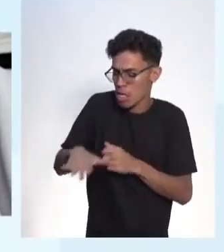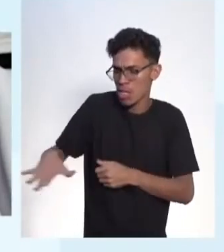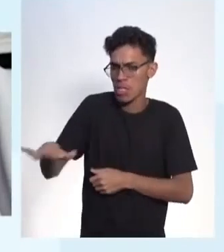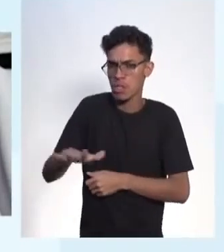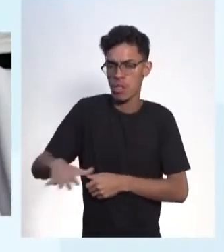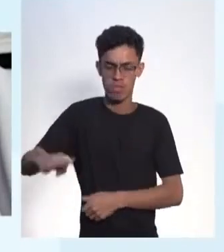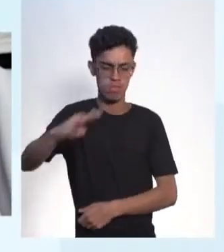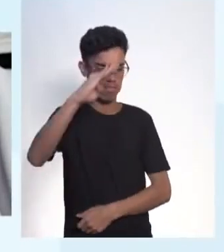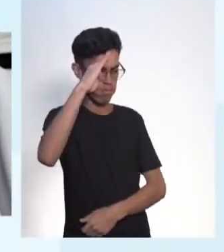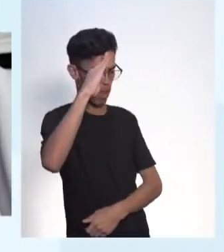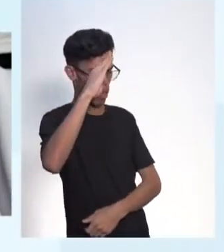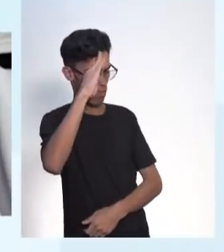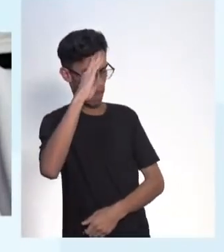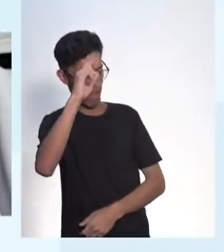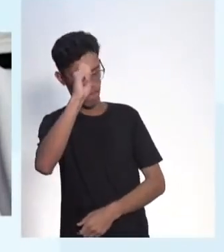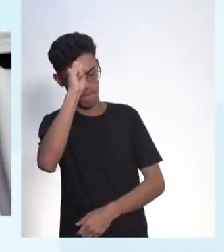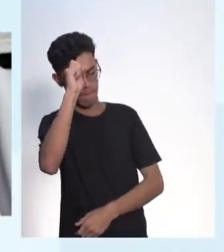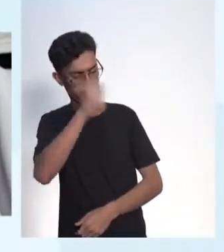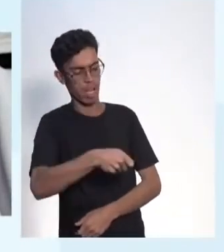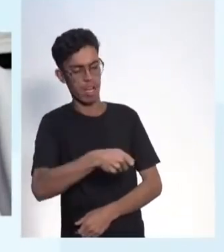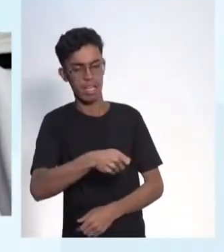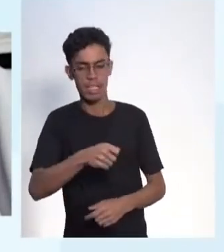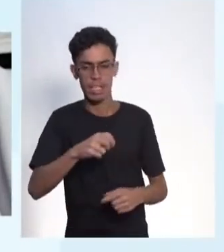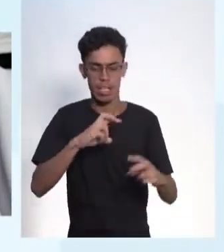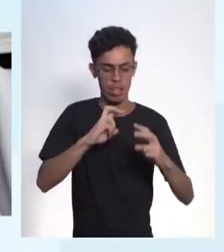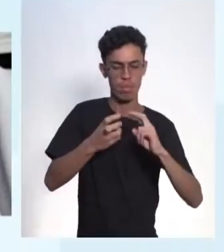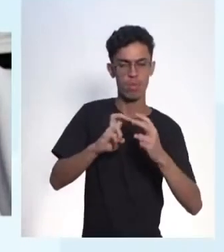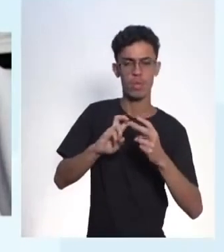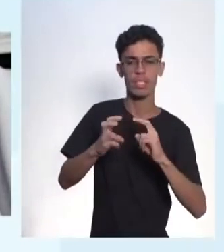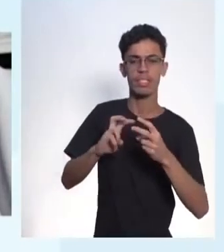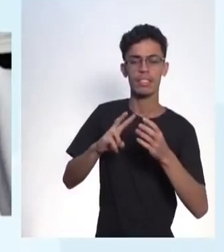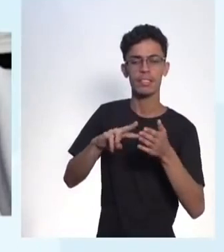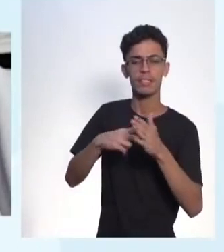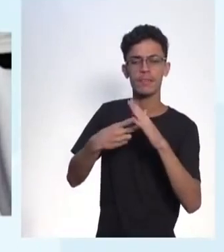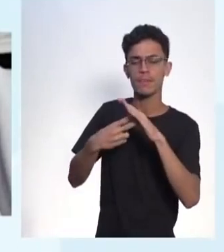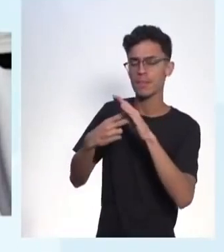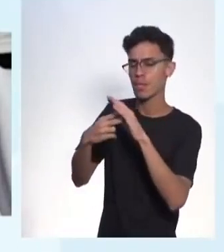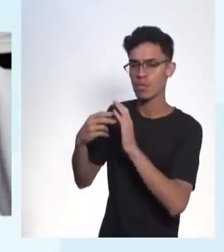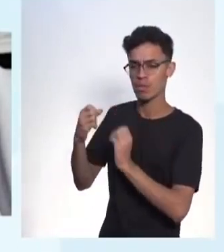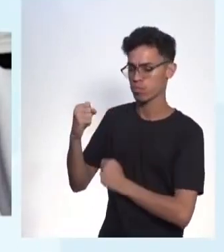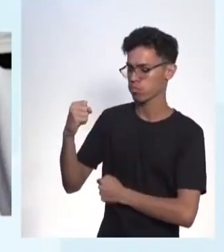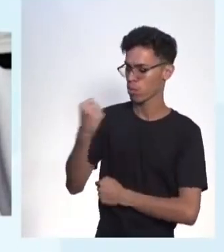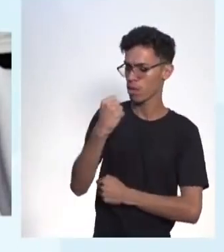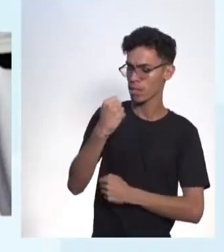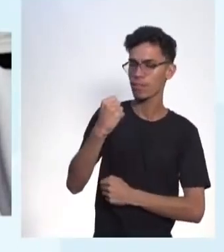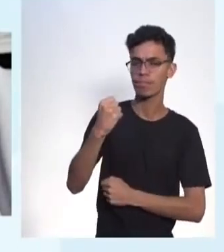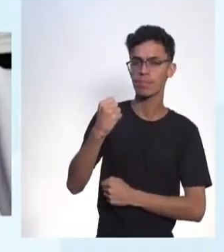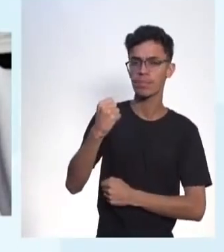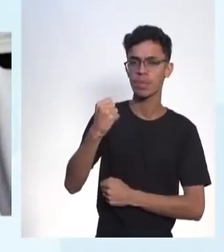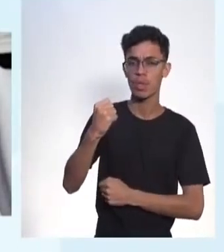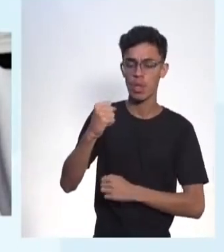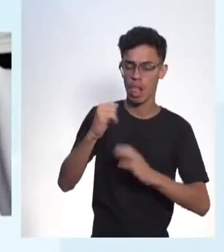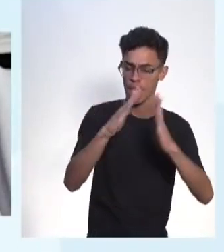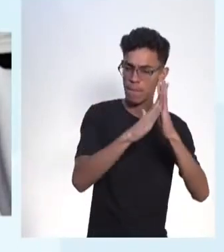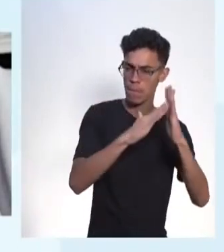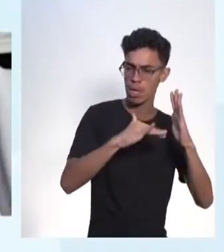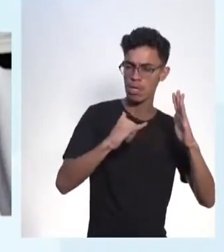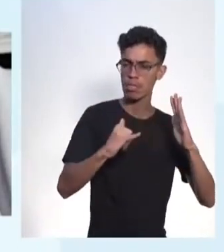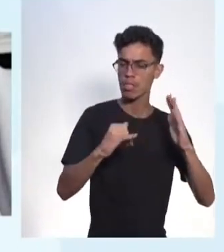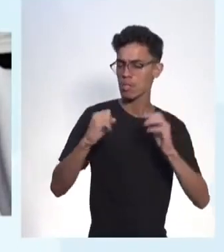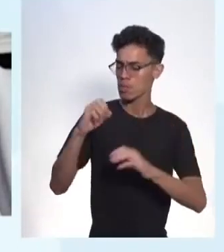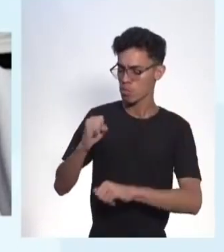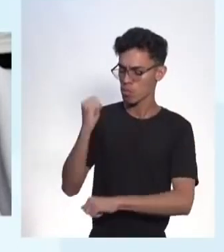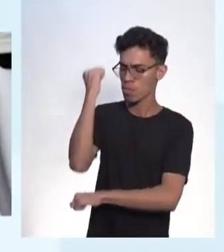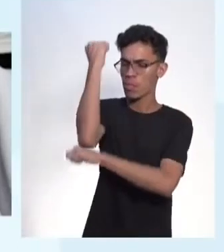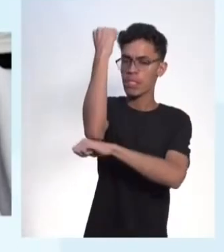a capoeira configurou-se em uma arte de defesa e ataque. O Quilombo dos Palmares resistiu aos ataques dos capitães